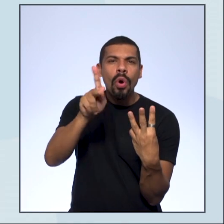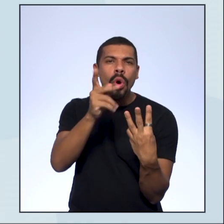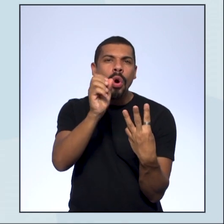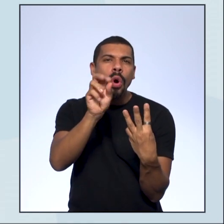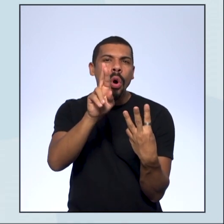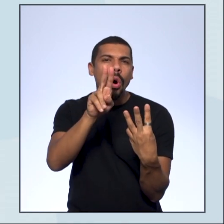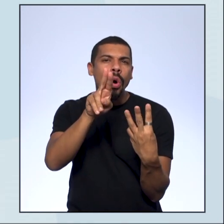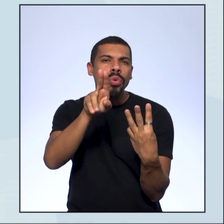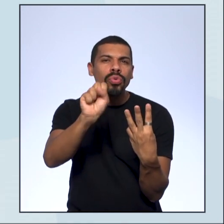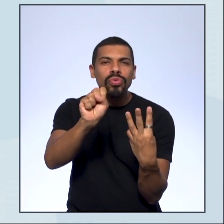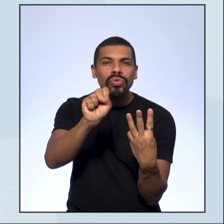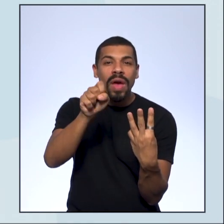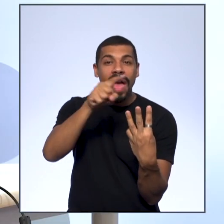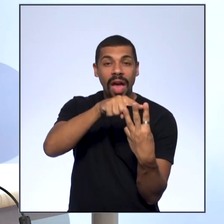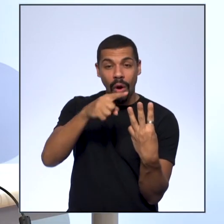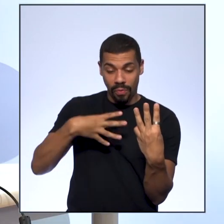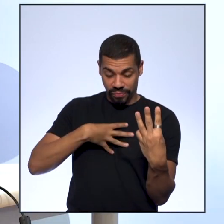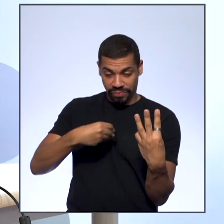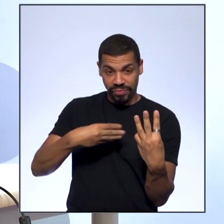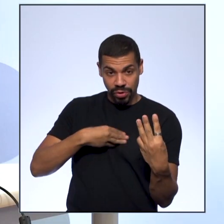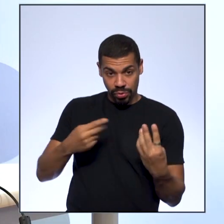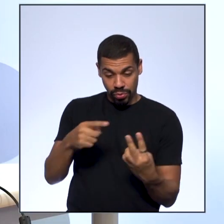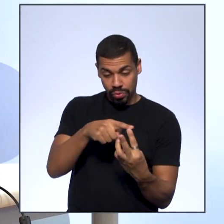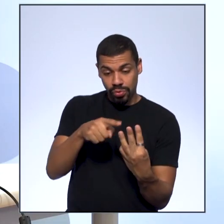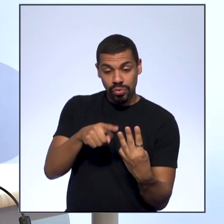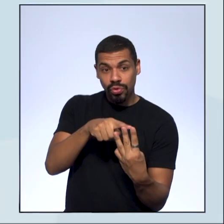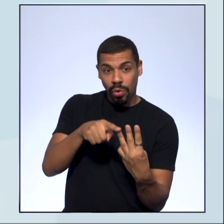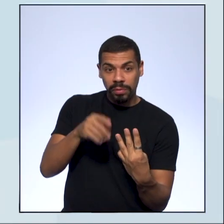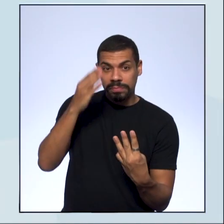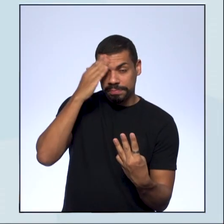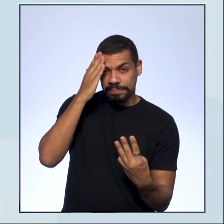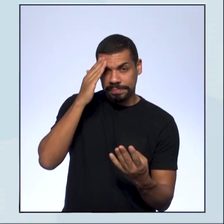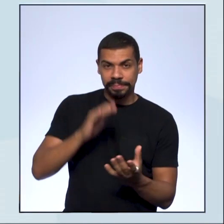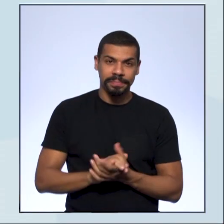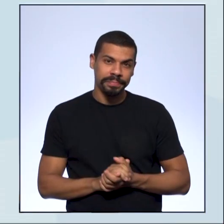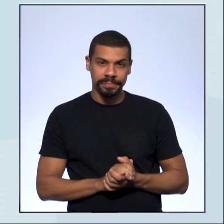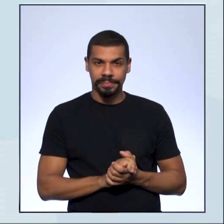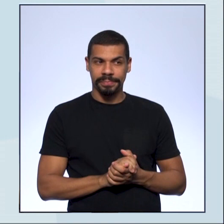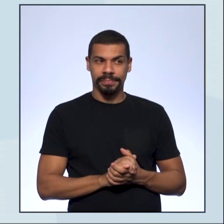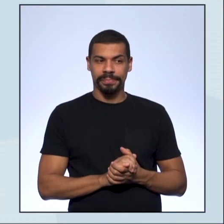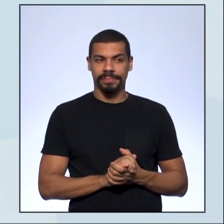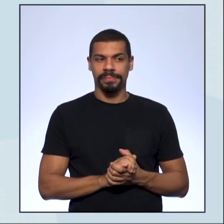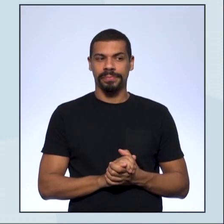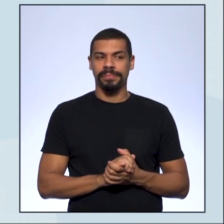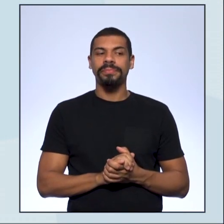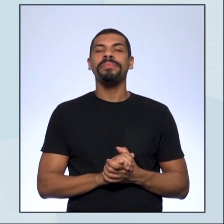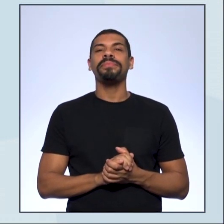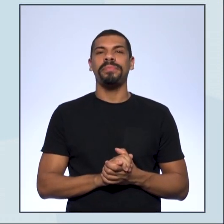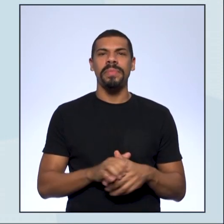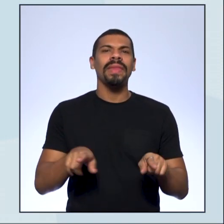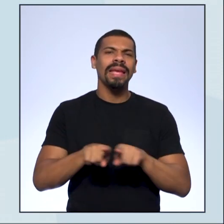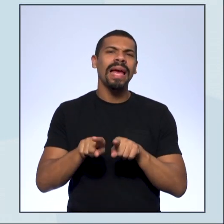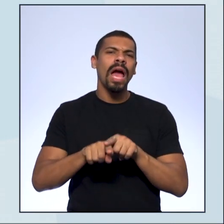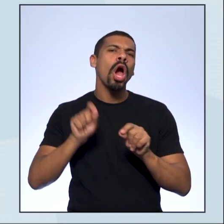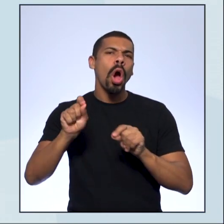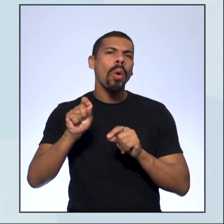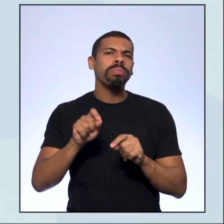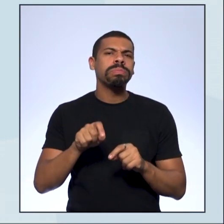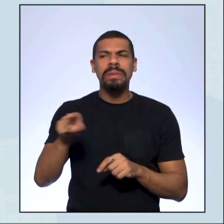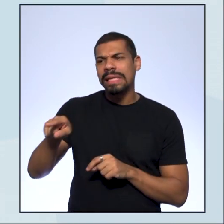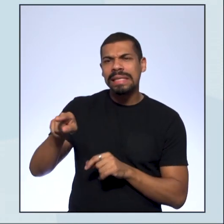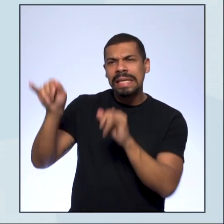historinha, né? É muito interessante a gente ver agora aí na tela a imagem desses deuses, tá? Uma das